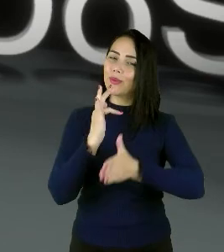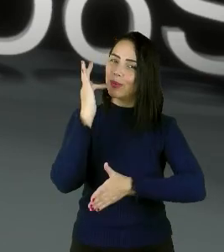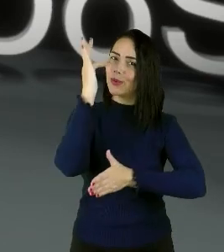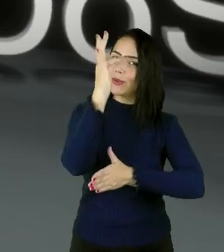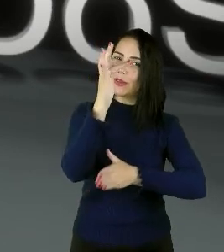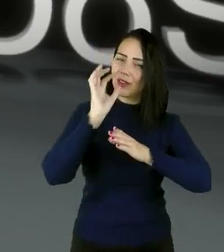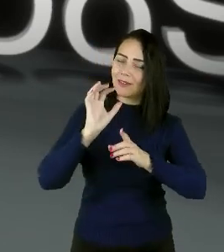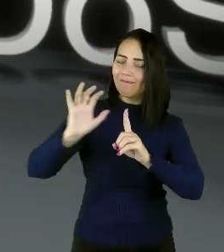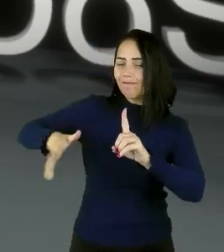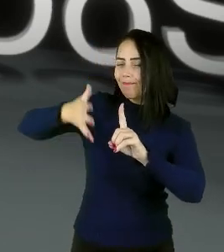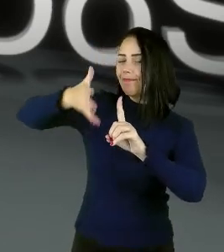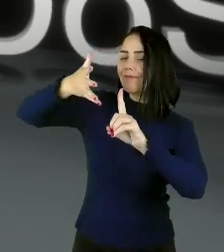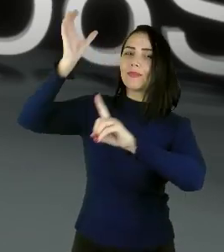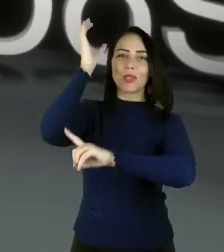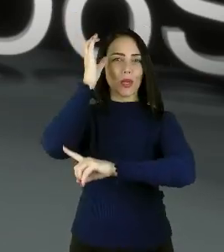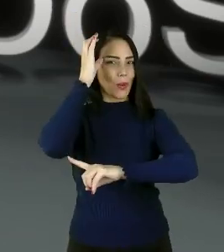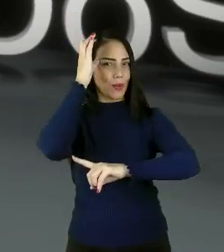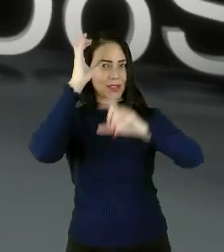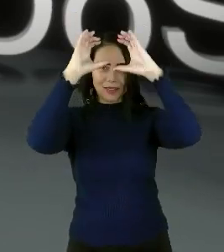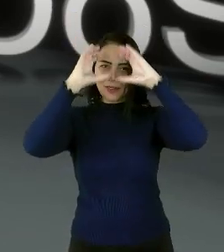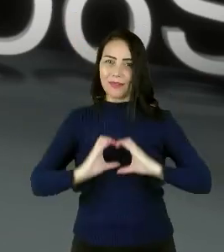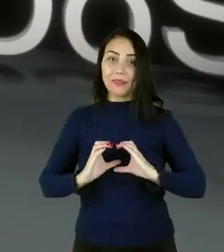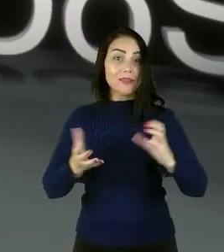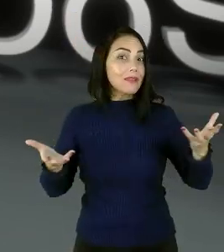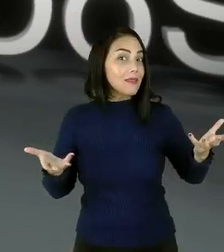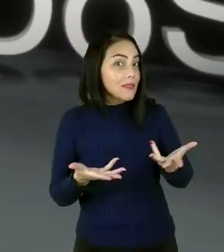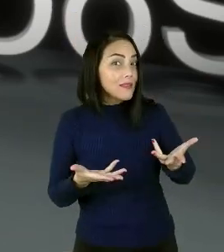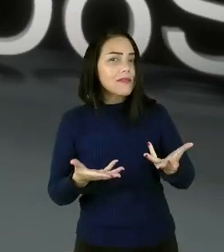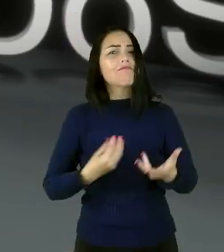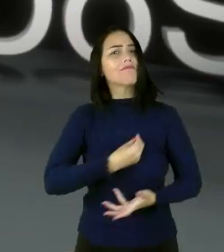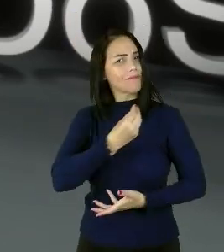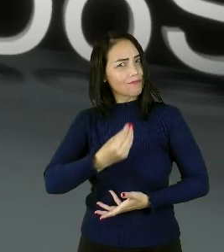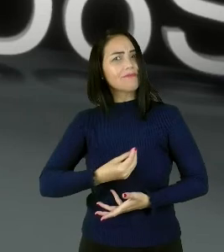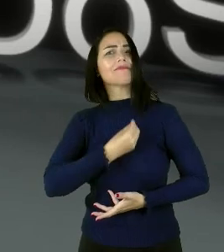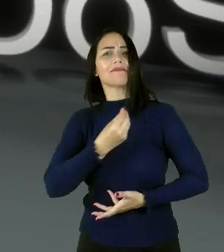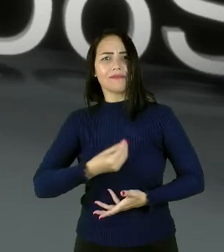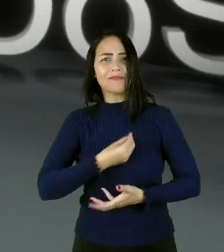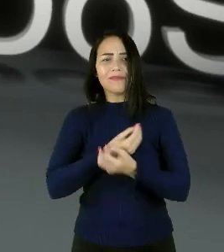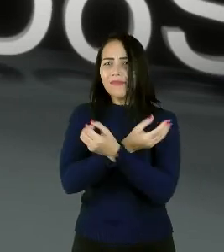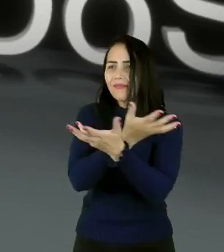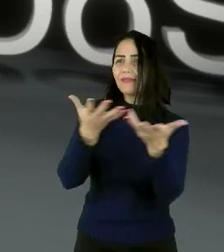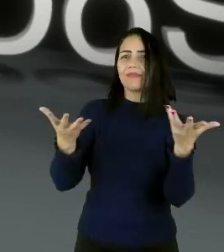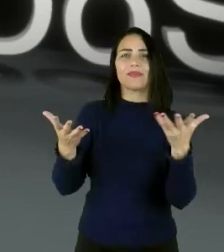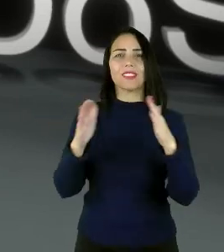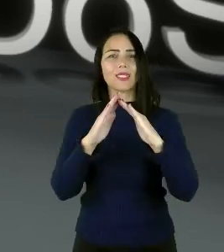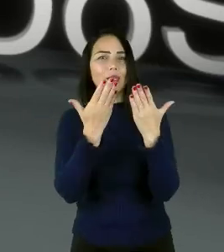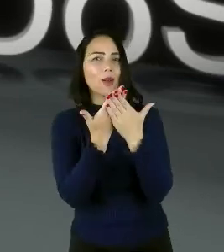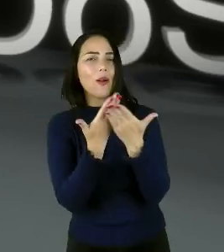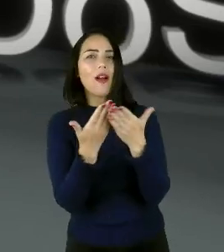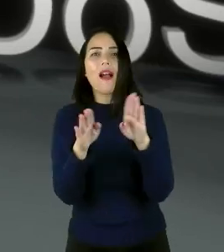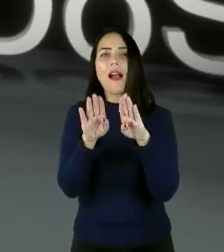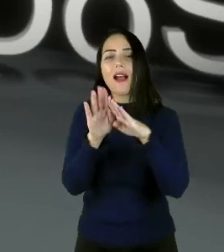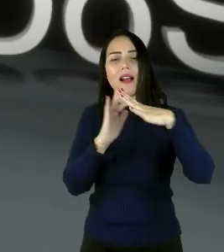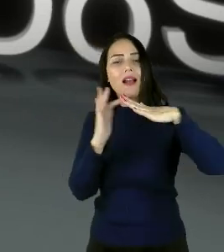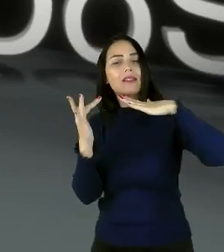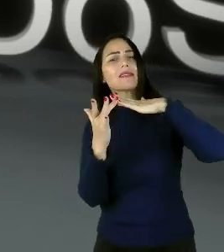consciência cidadã e que está sendo utilizado hoje nas escolas e disponibilizado através das redes sociais